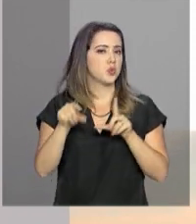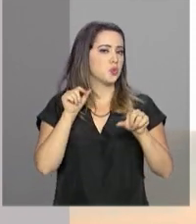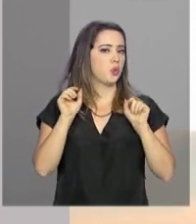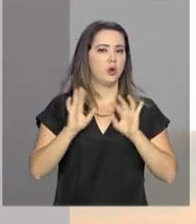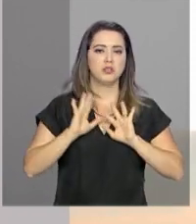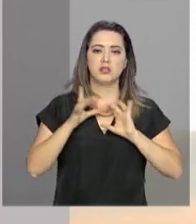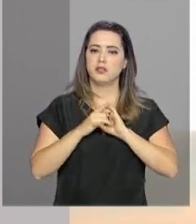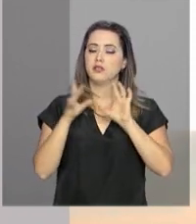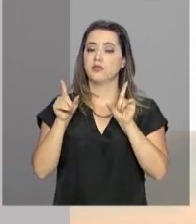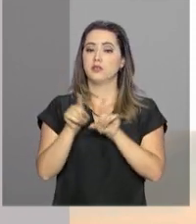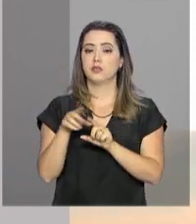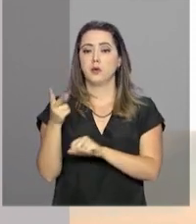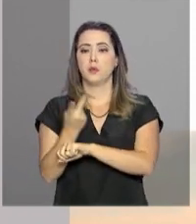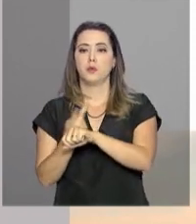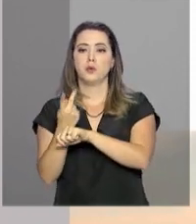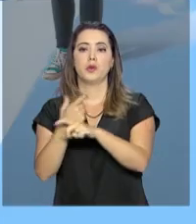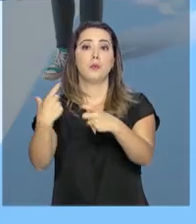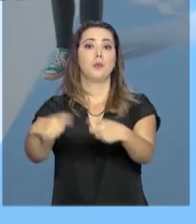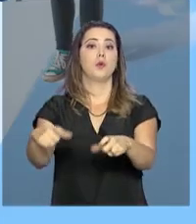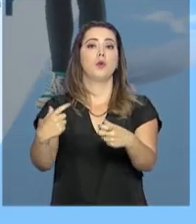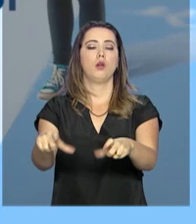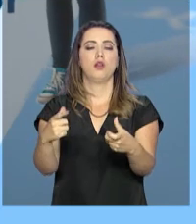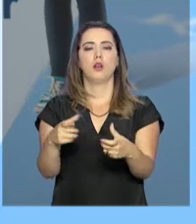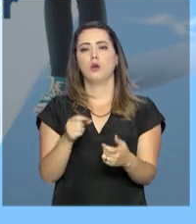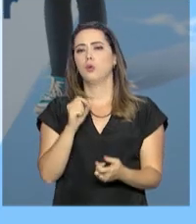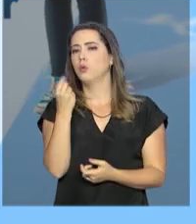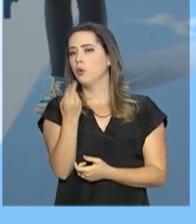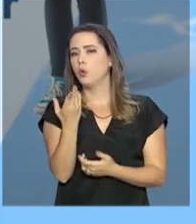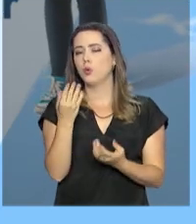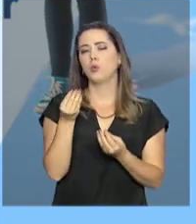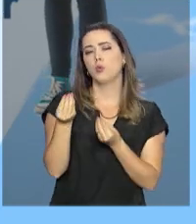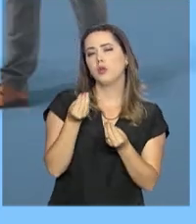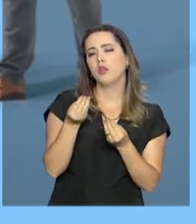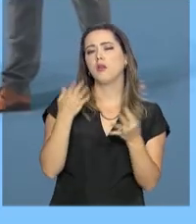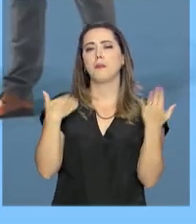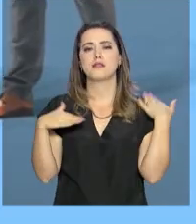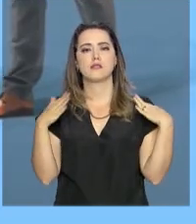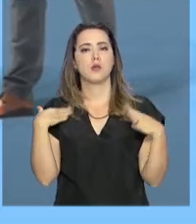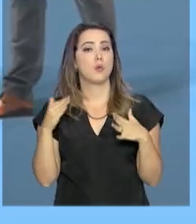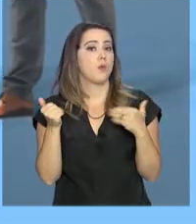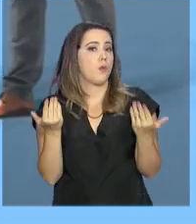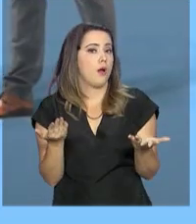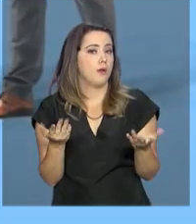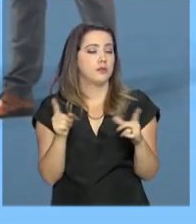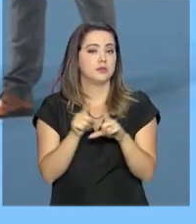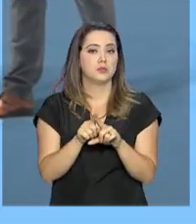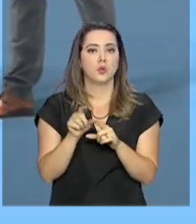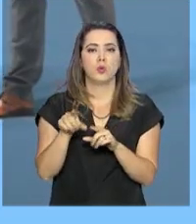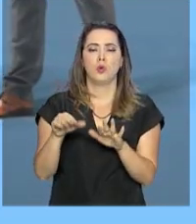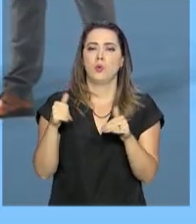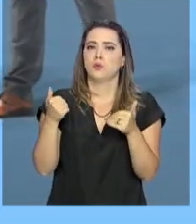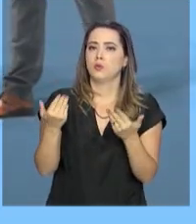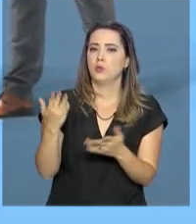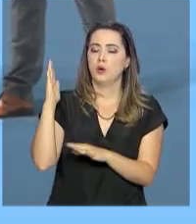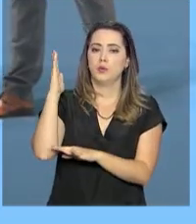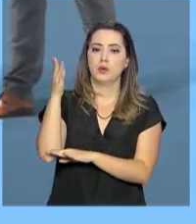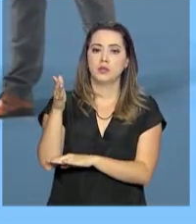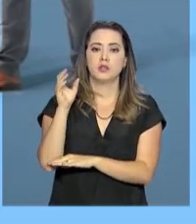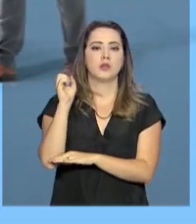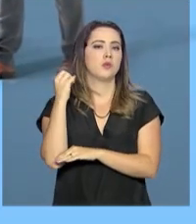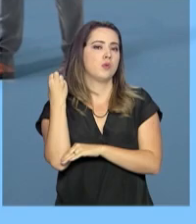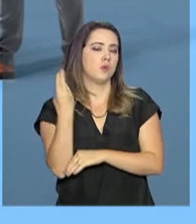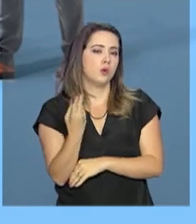a opção é a busca por lugar de destino e atividade elegendo por exemplo conhecer os hotéis ou transportadoras